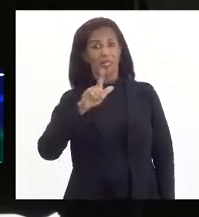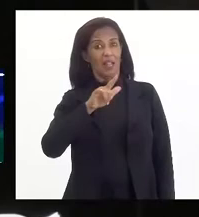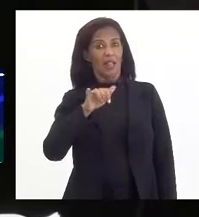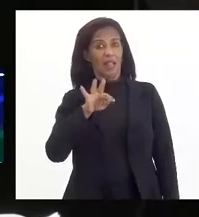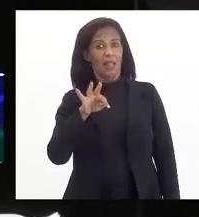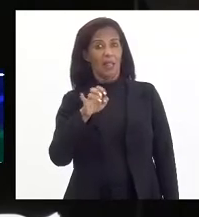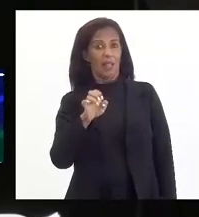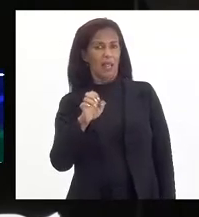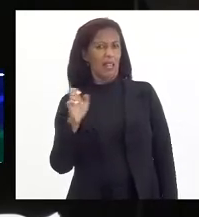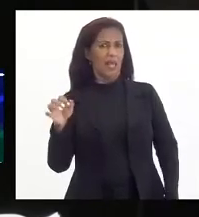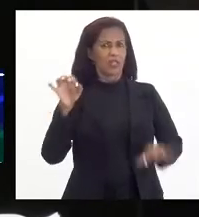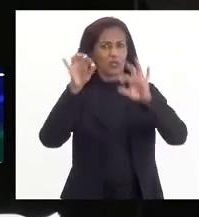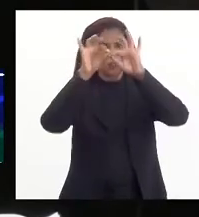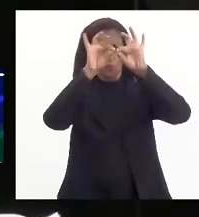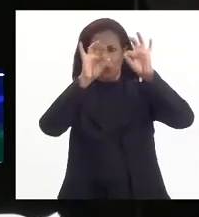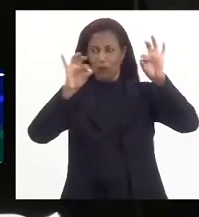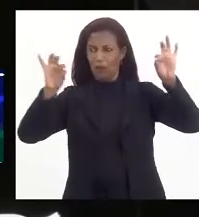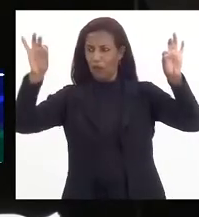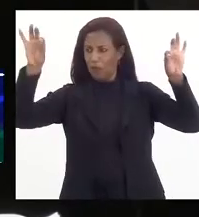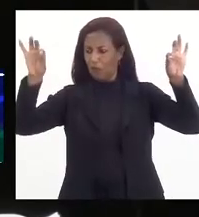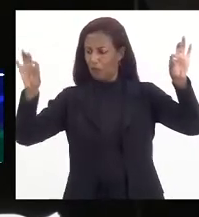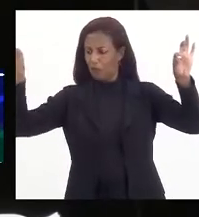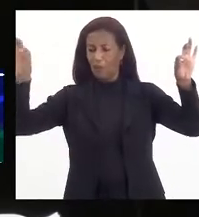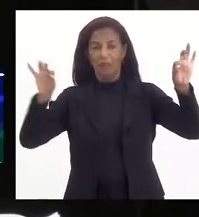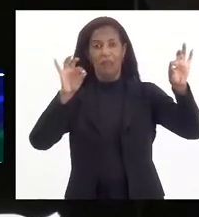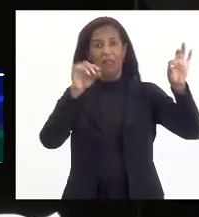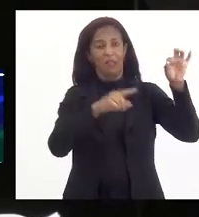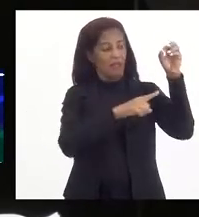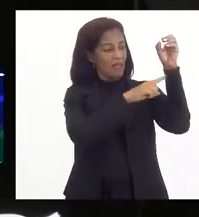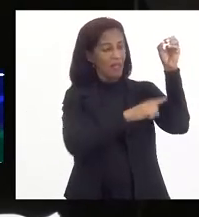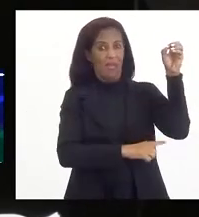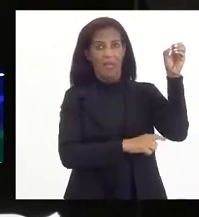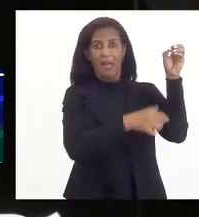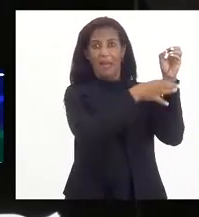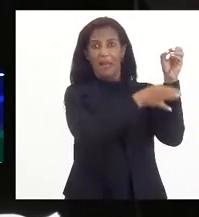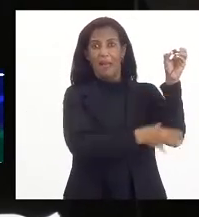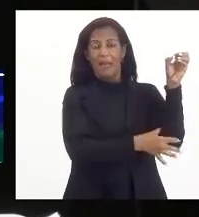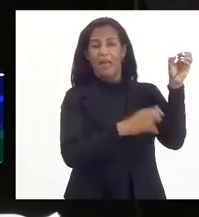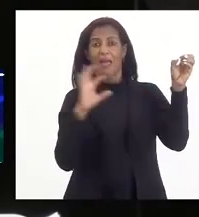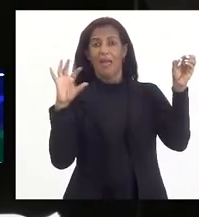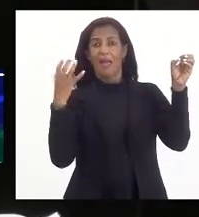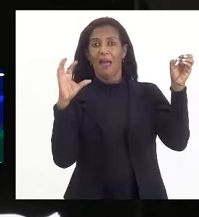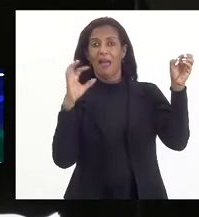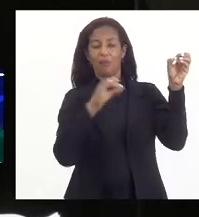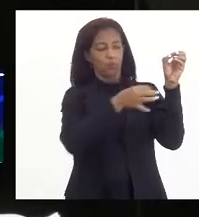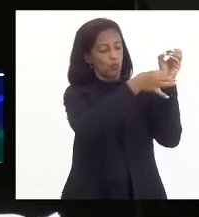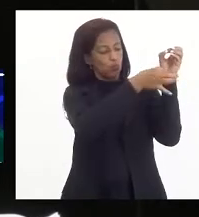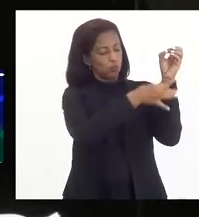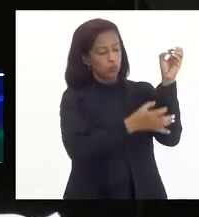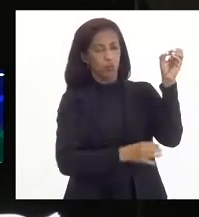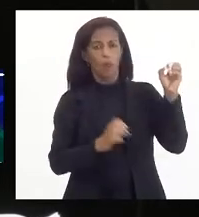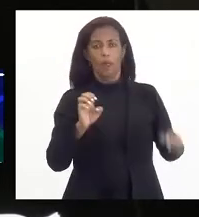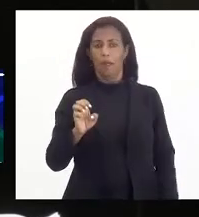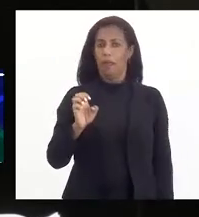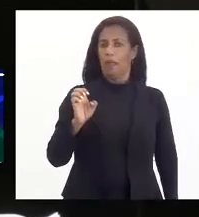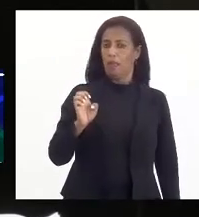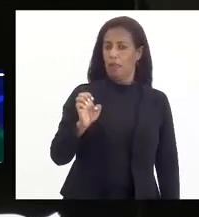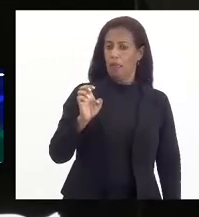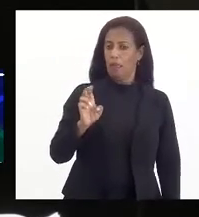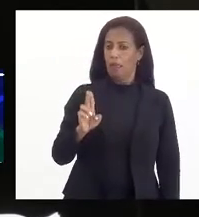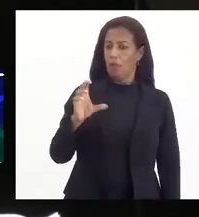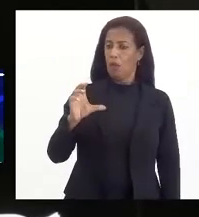light colocou apostia são todas de eucalipto e com o passar do tempo a base de seu Calypso no cimento